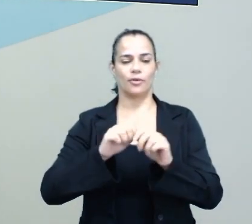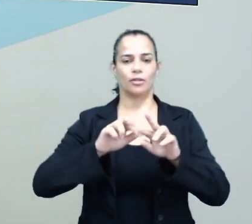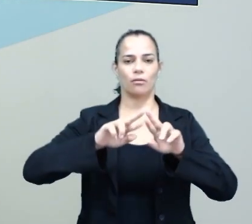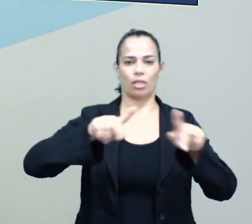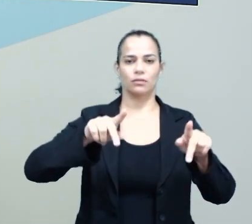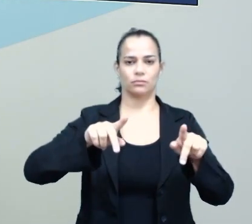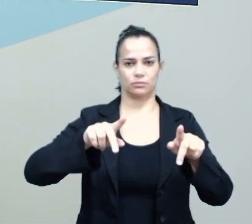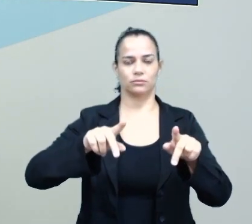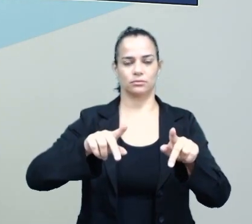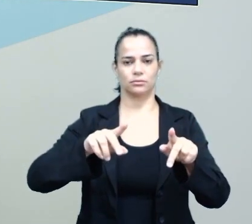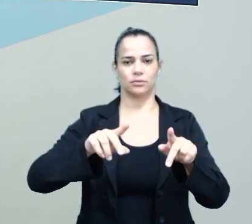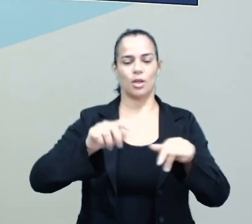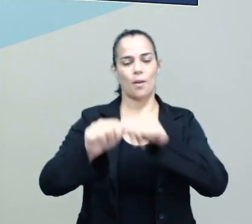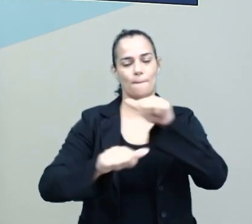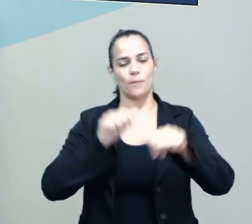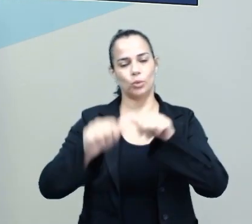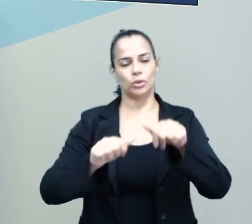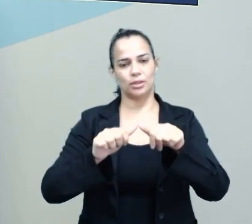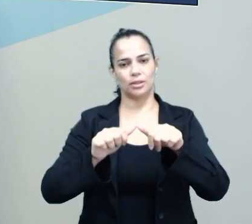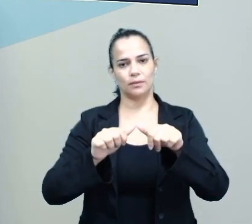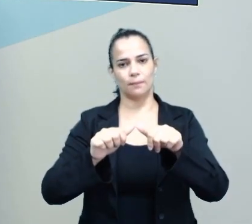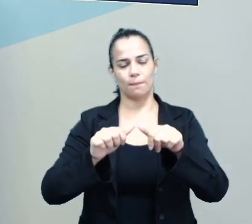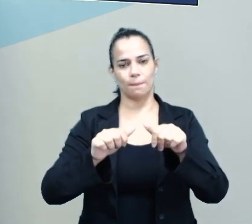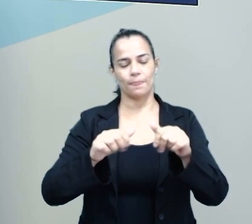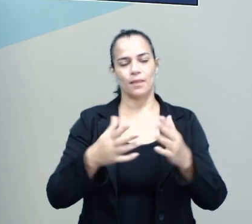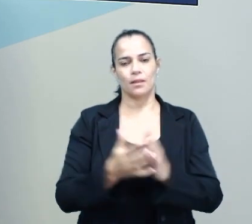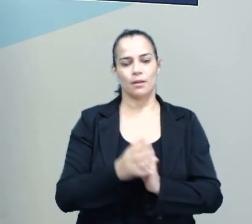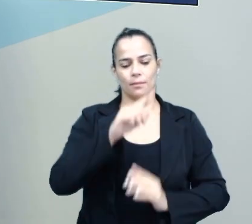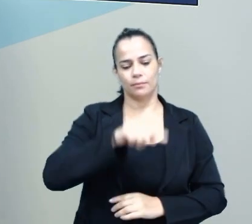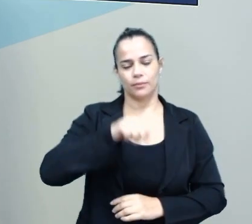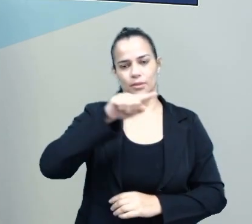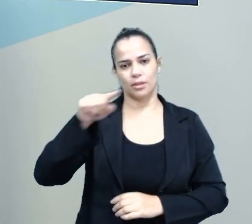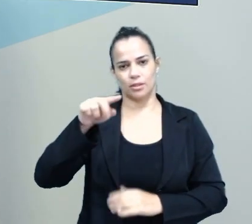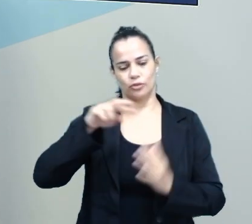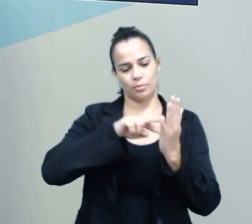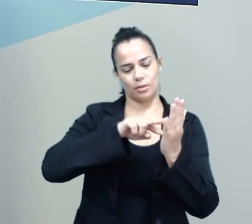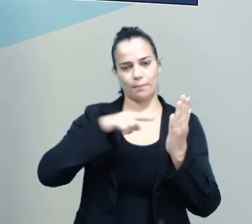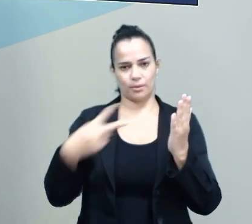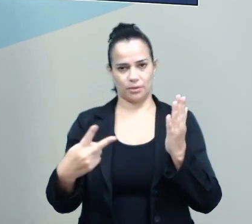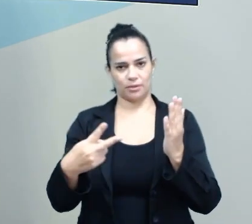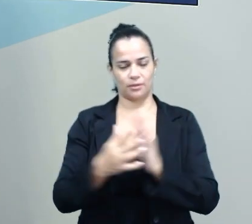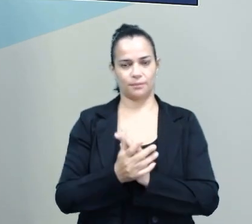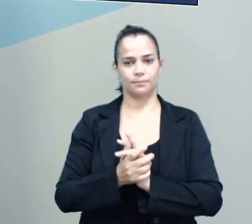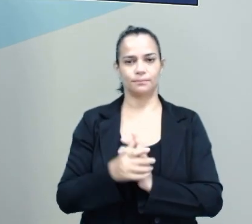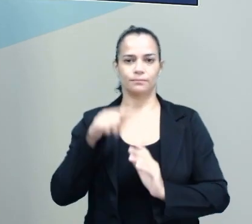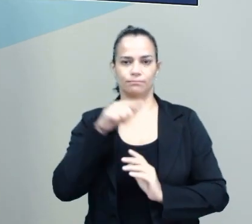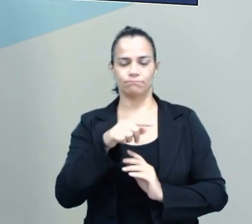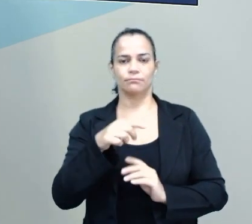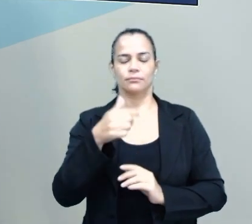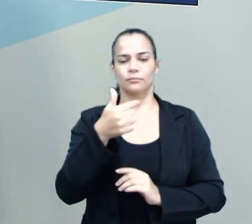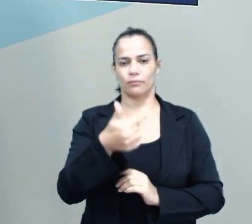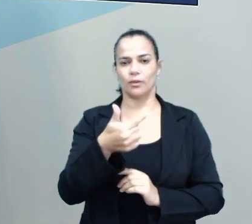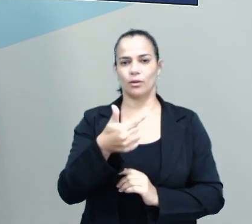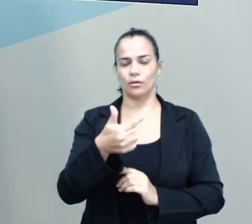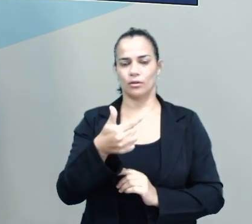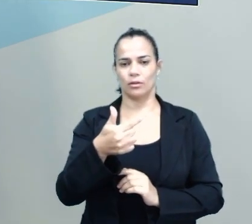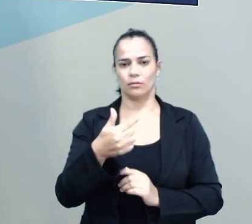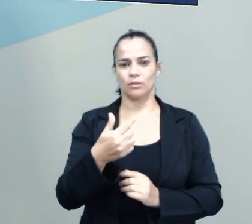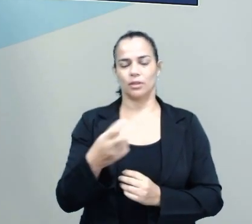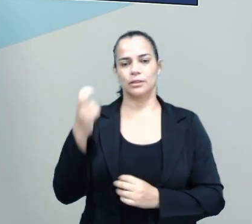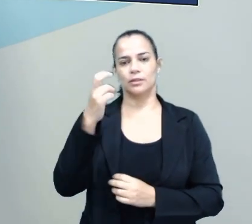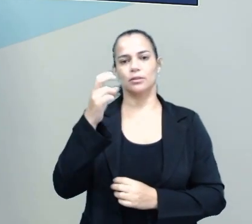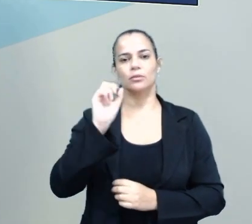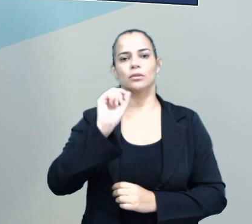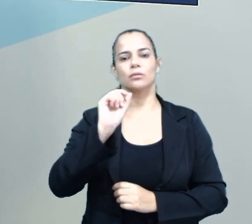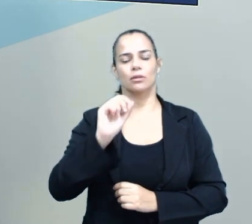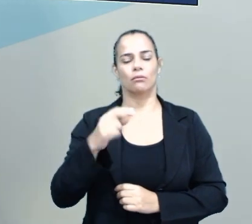Transformei de raiz para potência. E 5 sobre 5 é quem? É 1. E 2 elevado a 1 é 2. Perceba aqui que eu